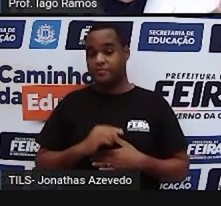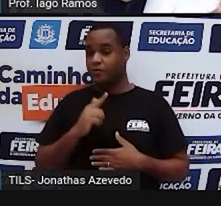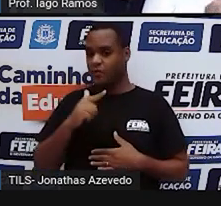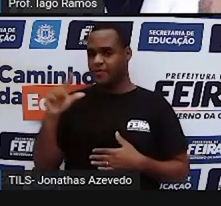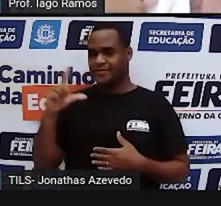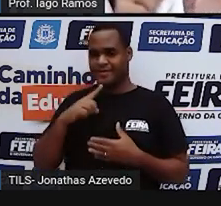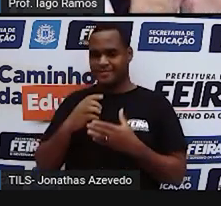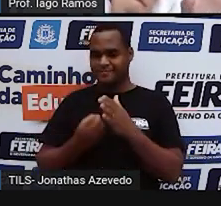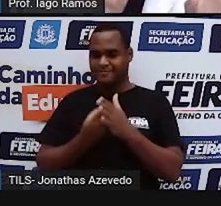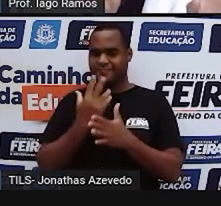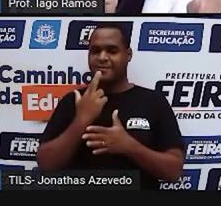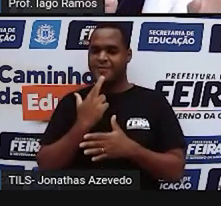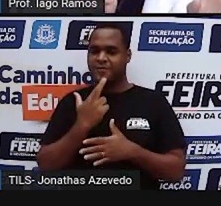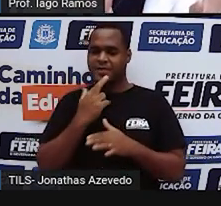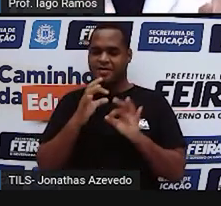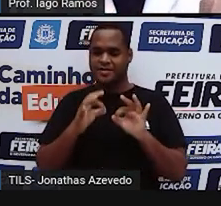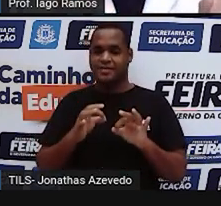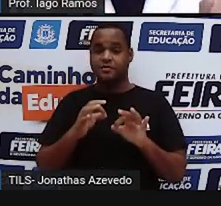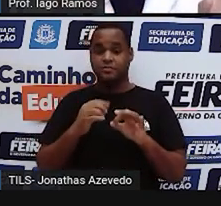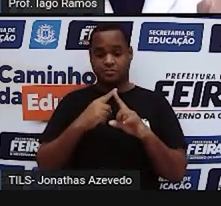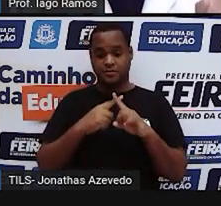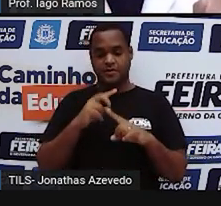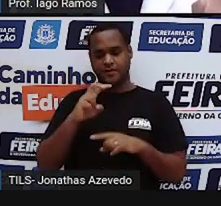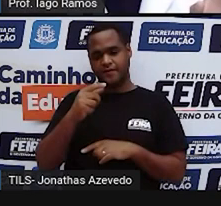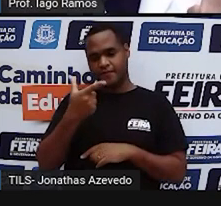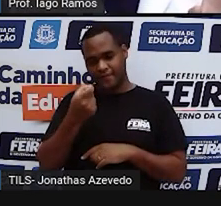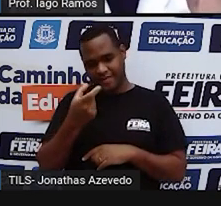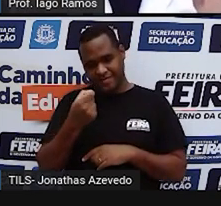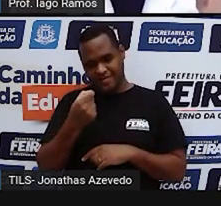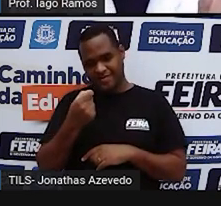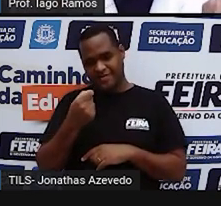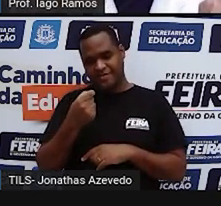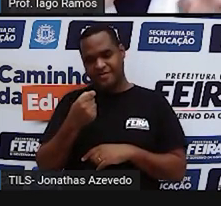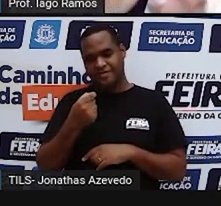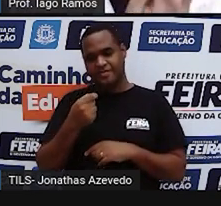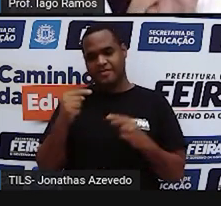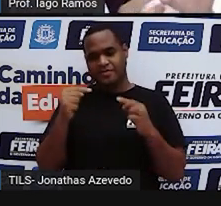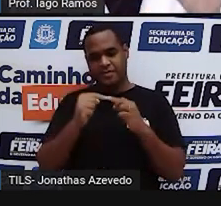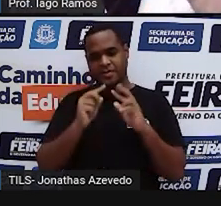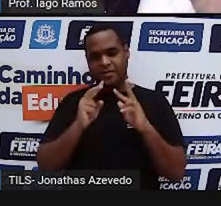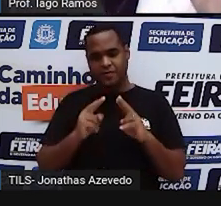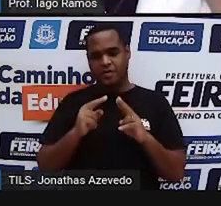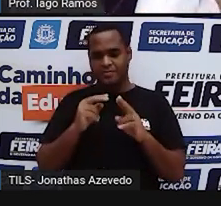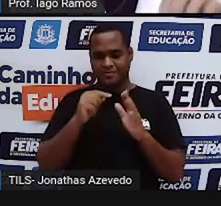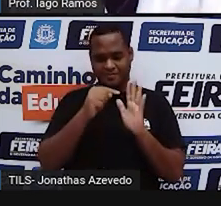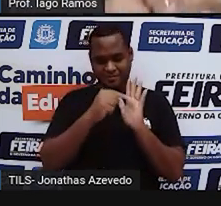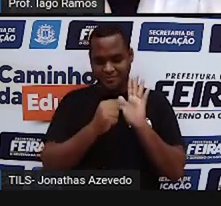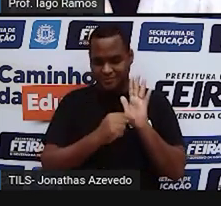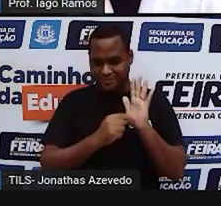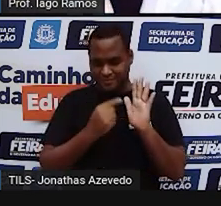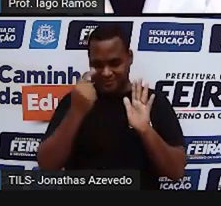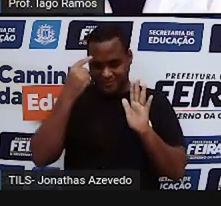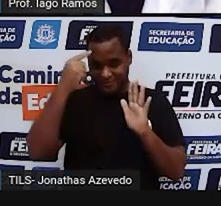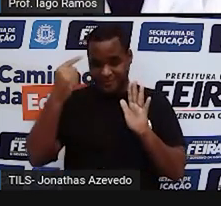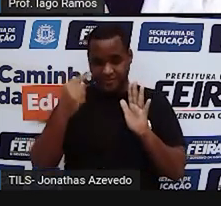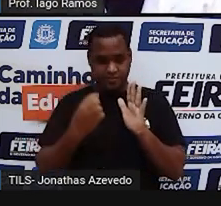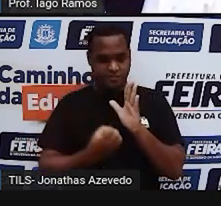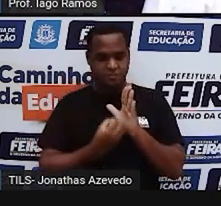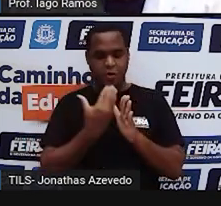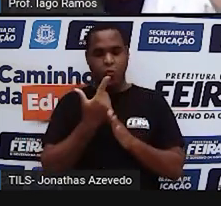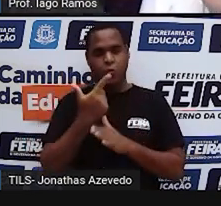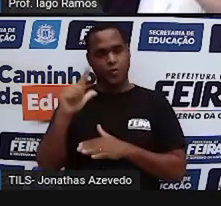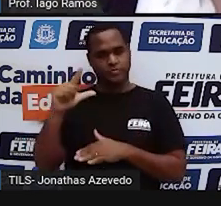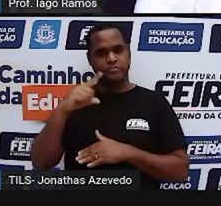resultado multiplicar por 20 vezes 20 igual na calculadora apareceu um